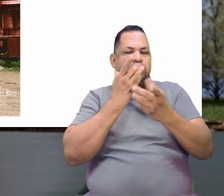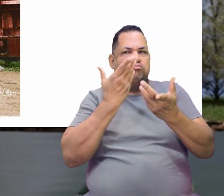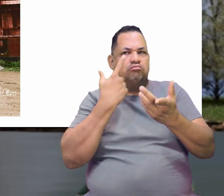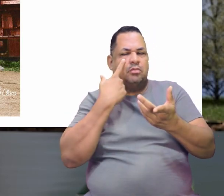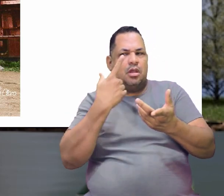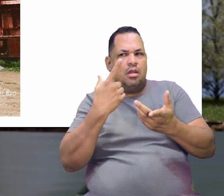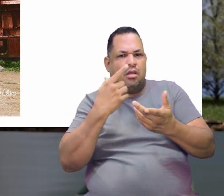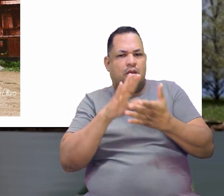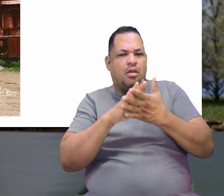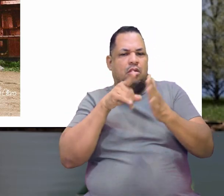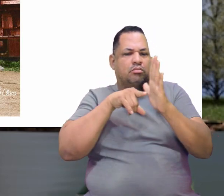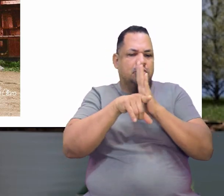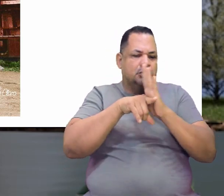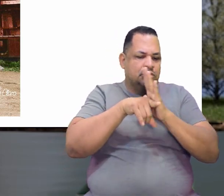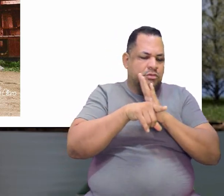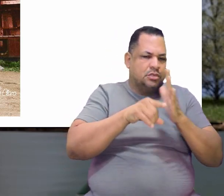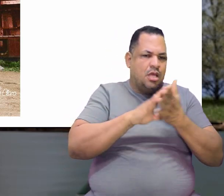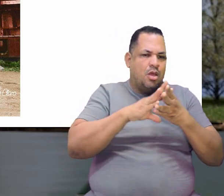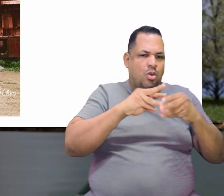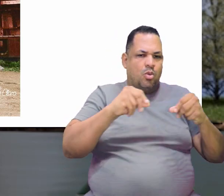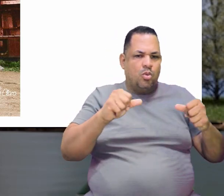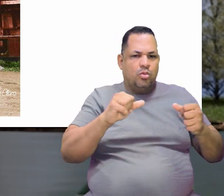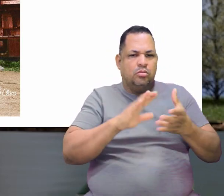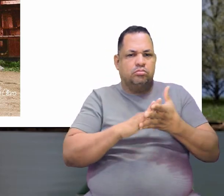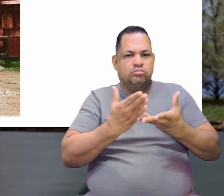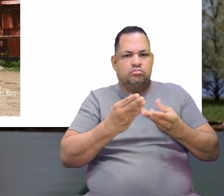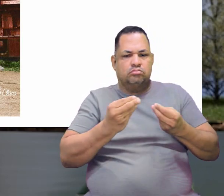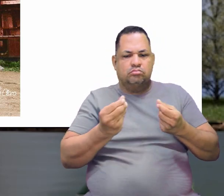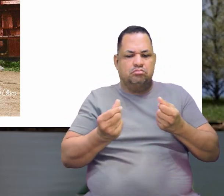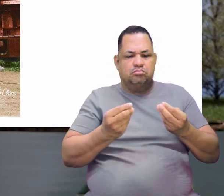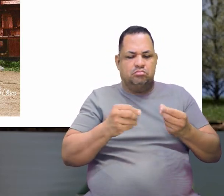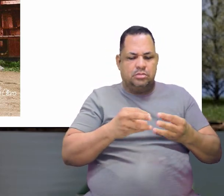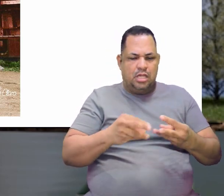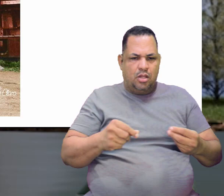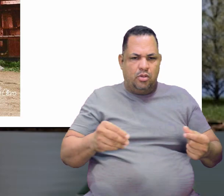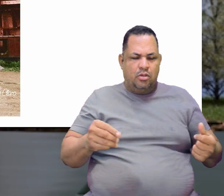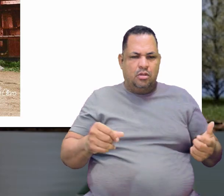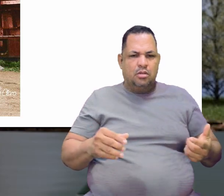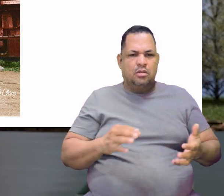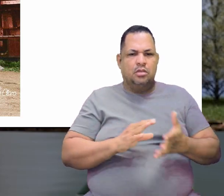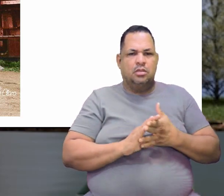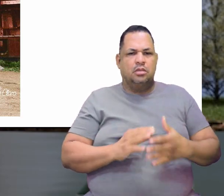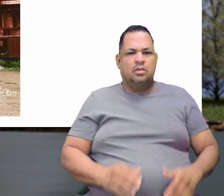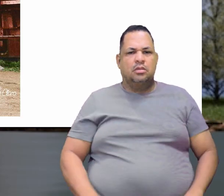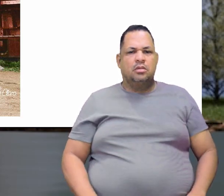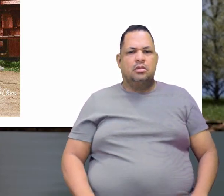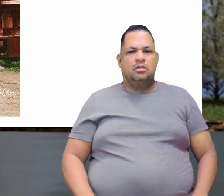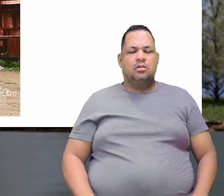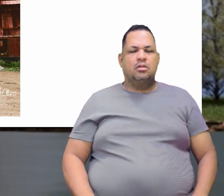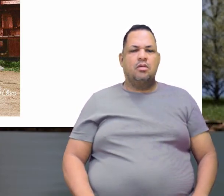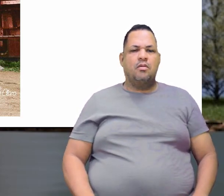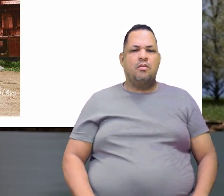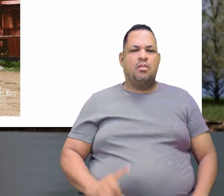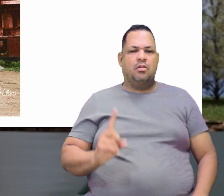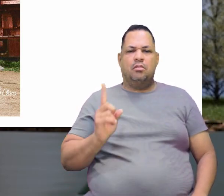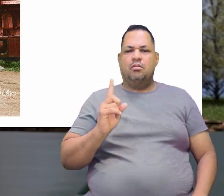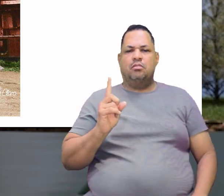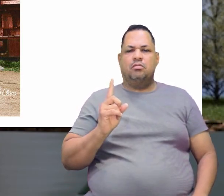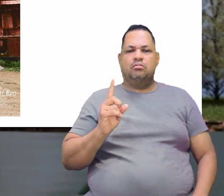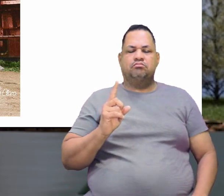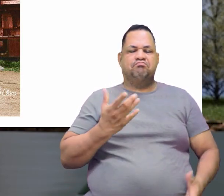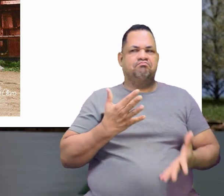solo, se está bem impactado, se não tem areia, se não é arenoso, se não é isso, se não é aquilo.